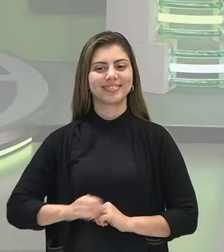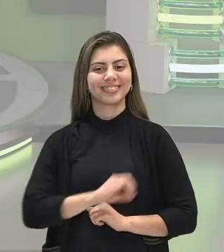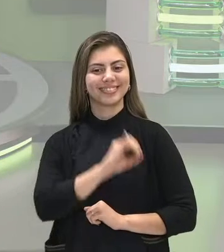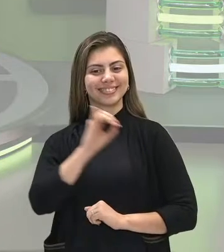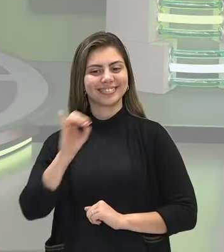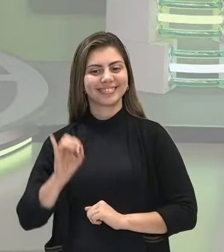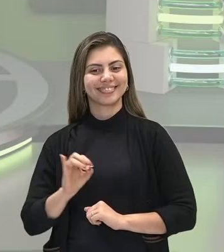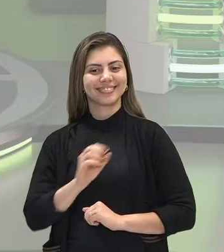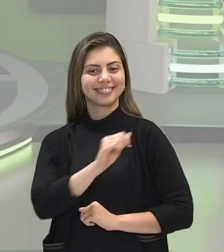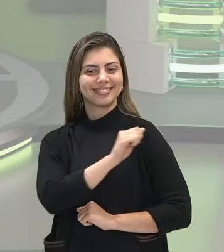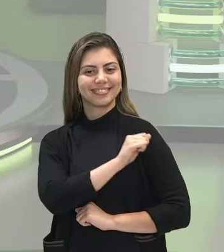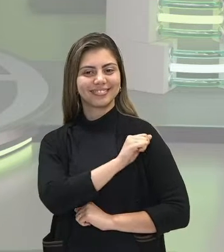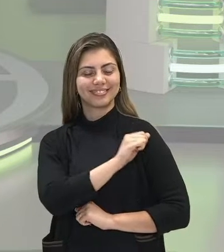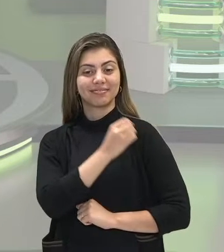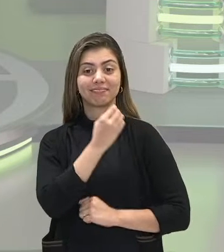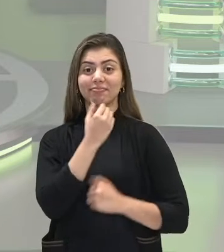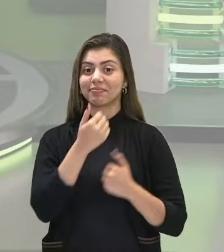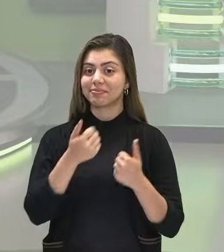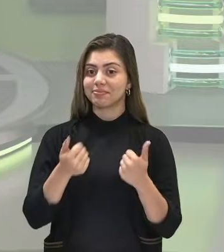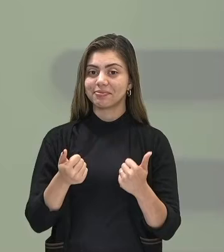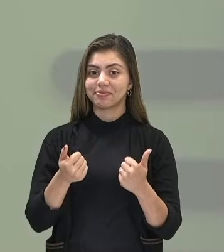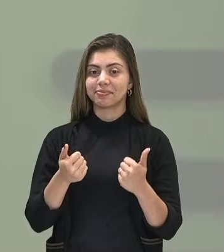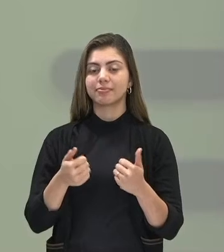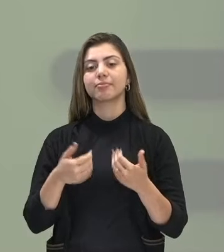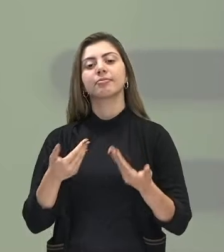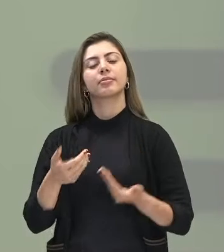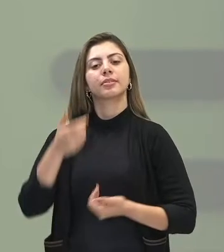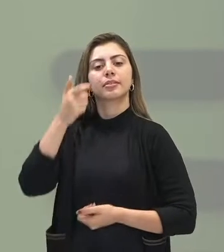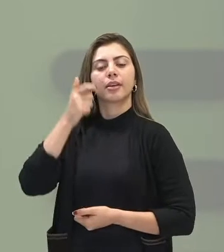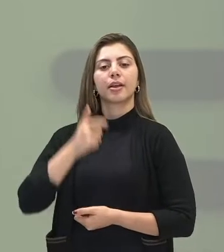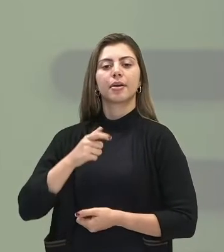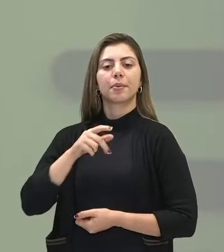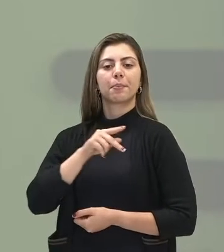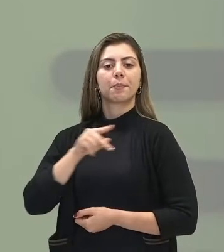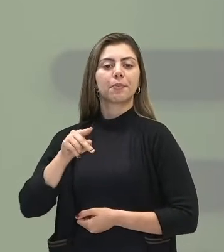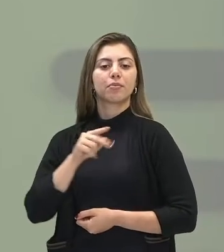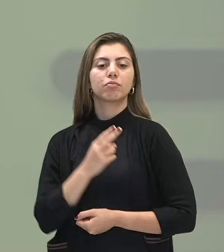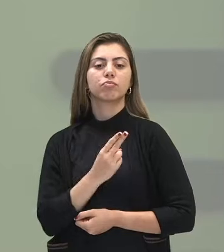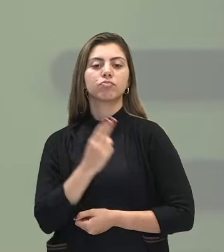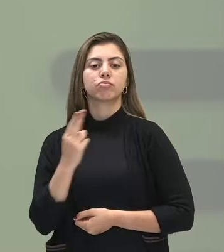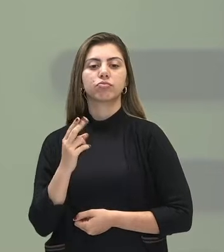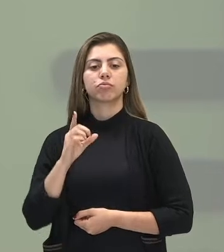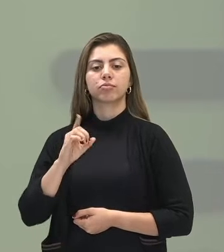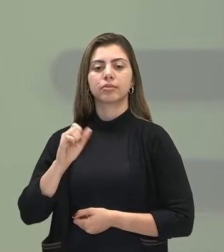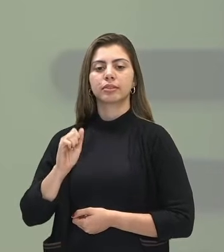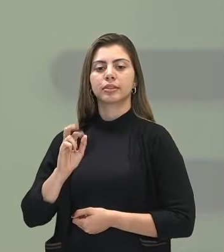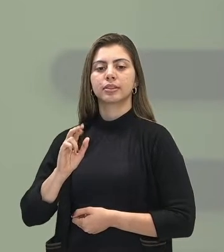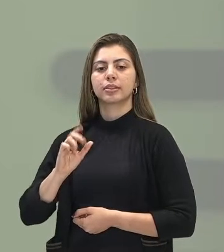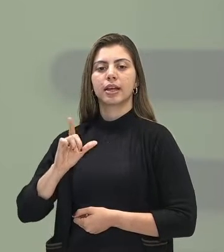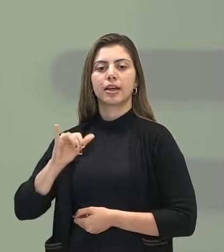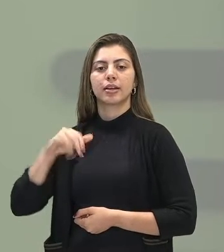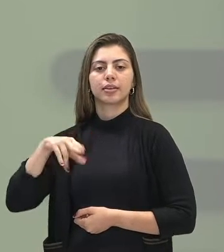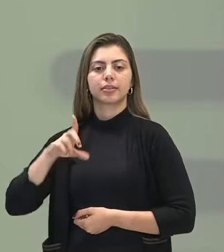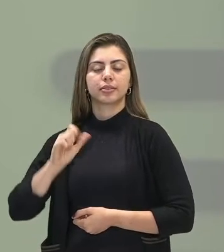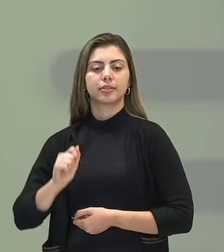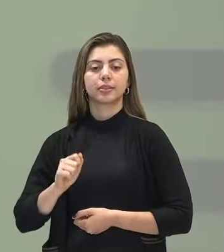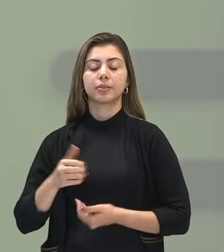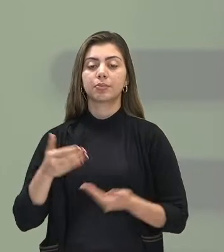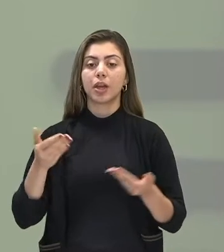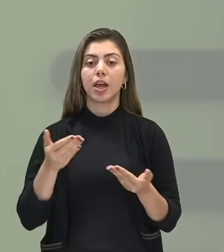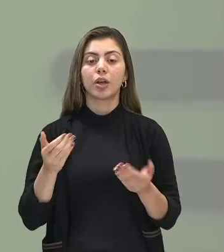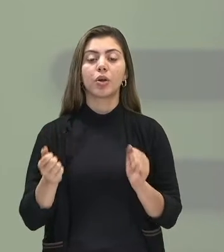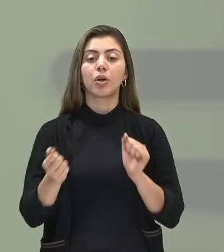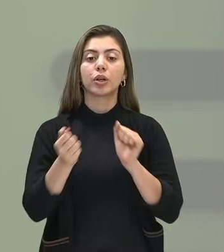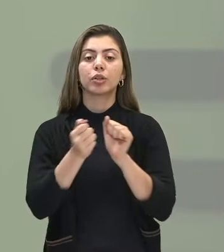Olá, estudantes! Tudo bem? Eu sou a professora Darlinda Monteiro e agora